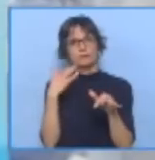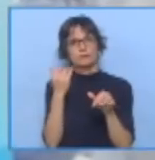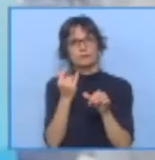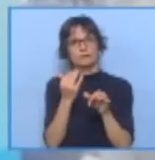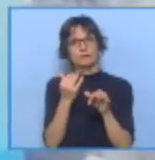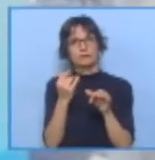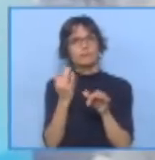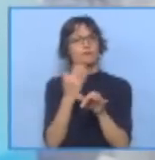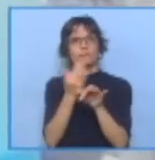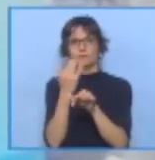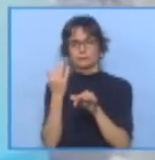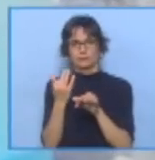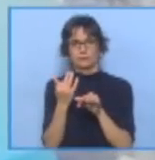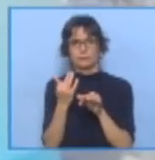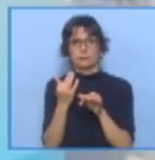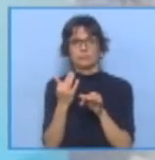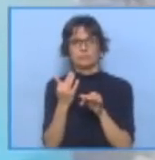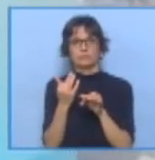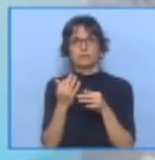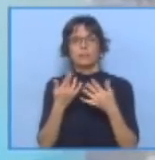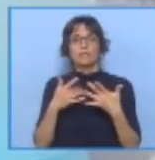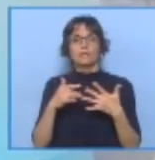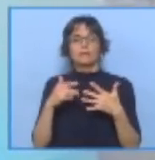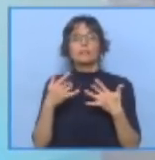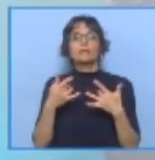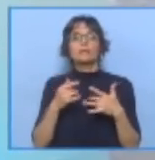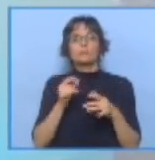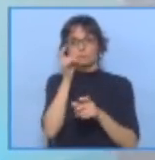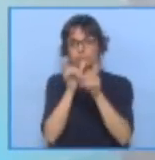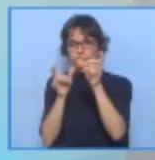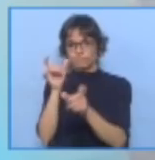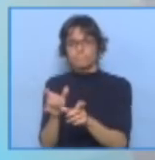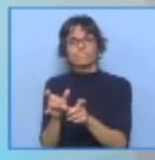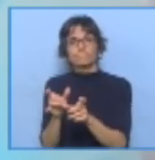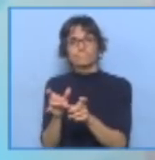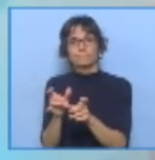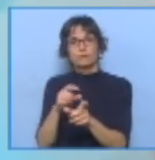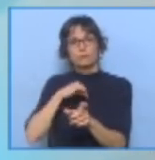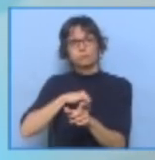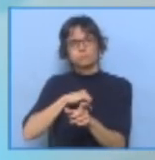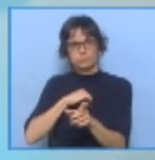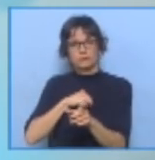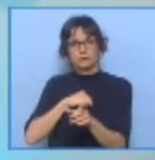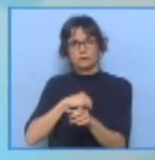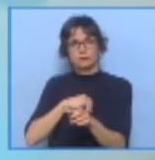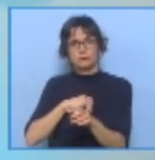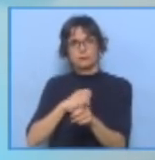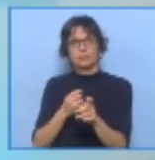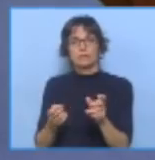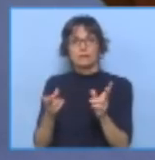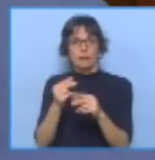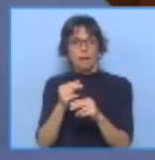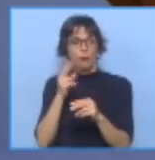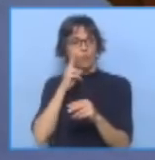festivos que o próprio povo de Israel sente ao alcançar esta novidade de ter uma terra que Deus lhe deu